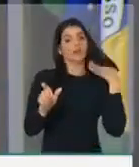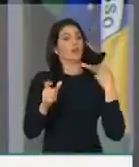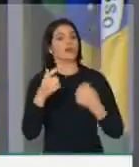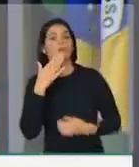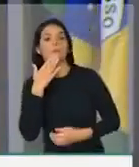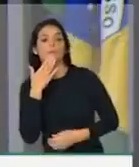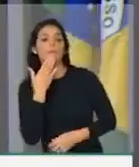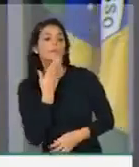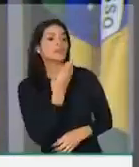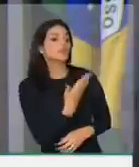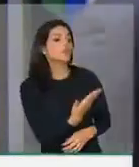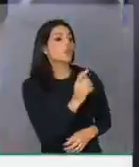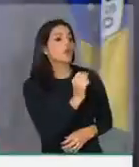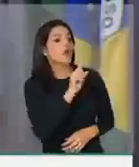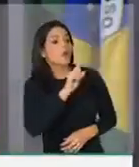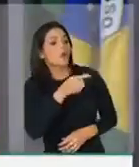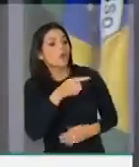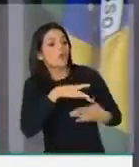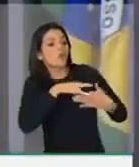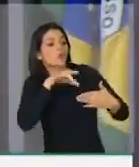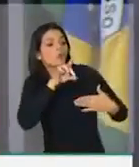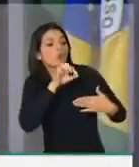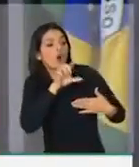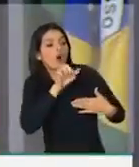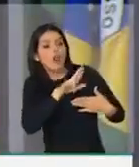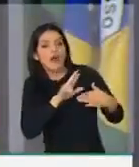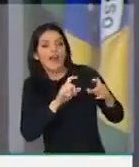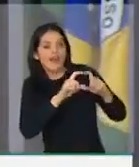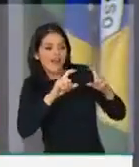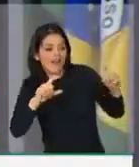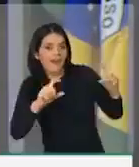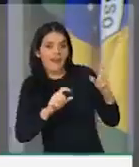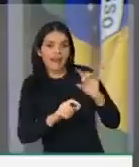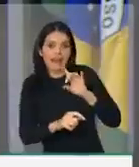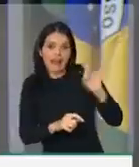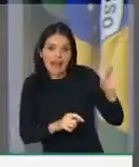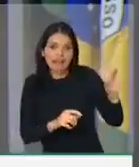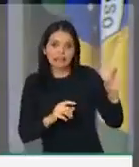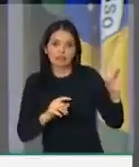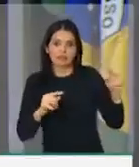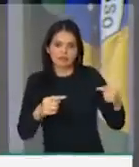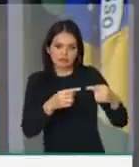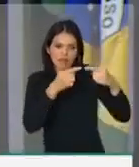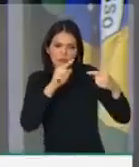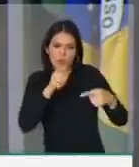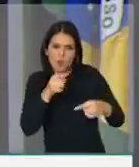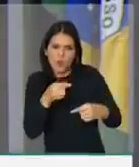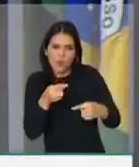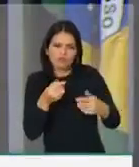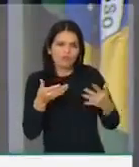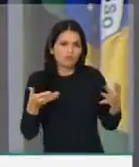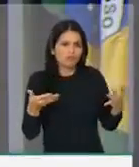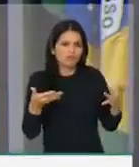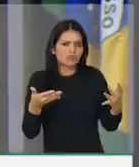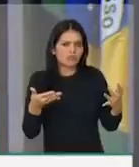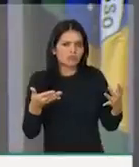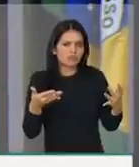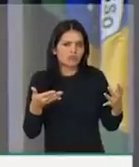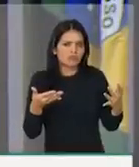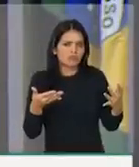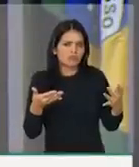solicitado um dólar por vacina propina para venda da vacina para o governo brasileiro